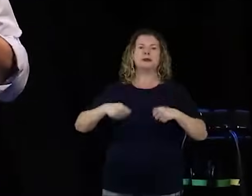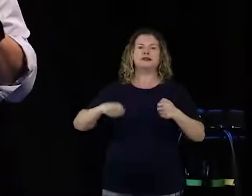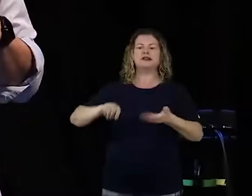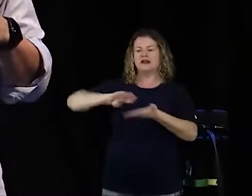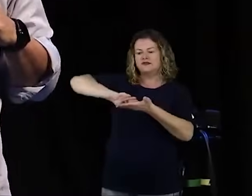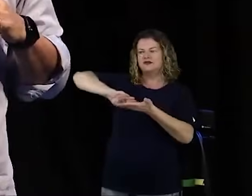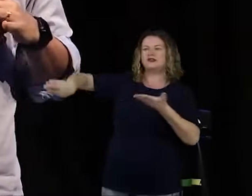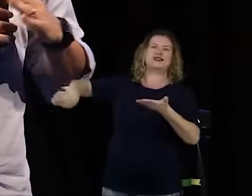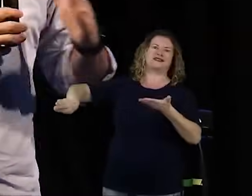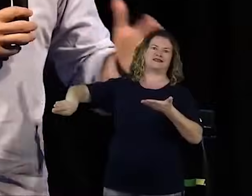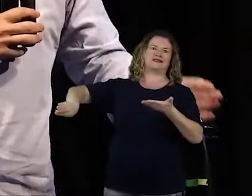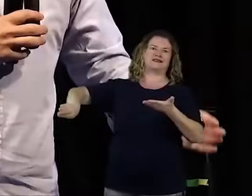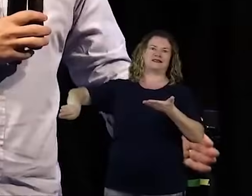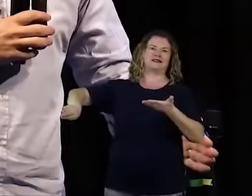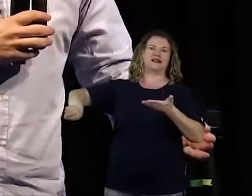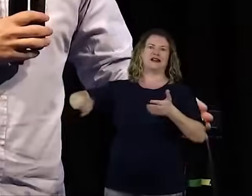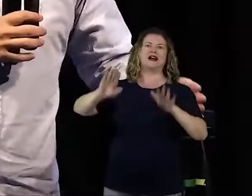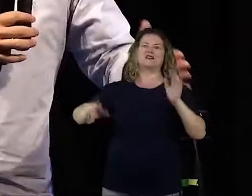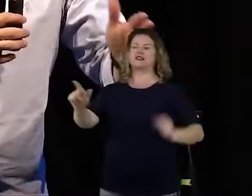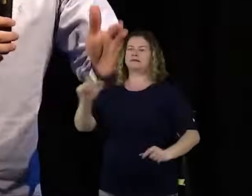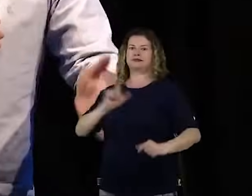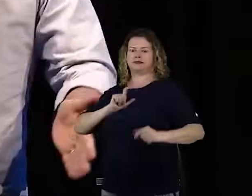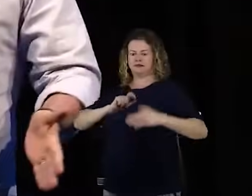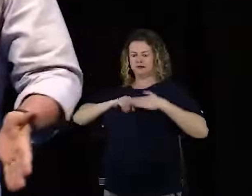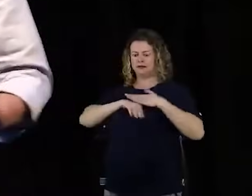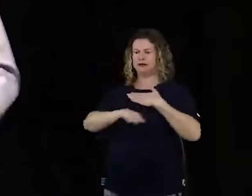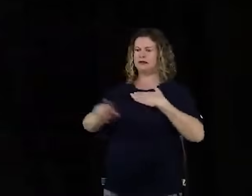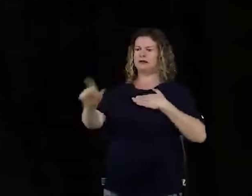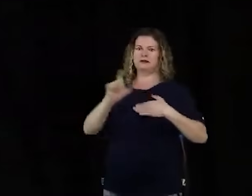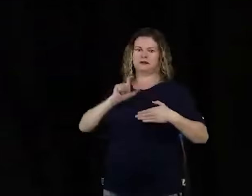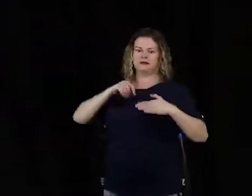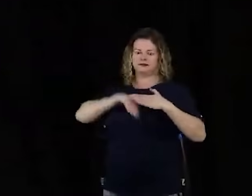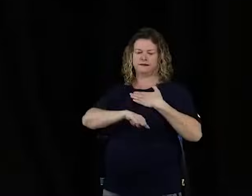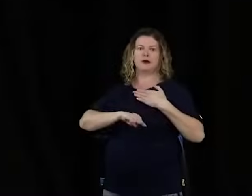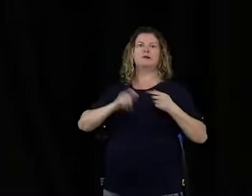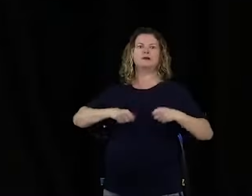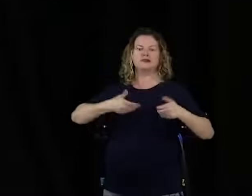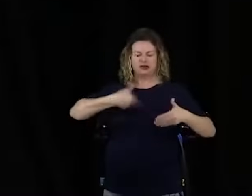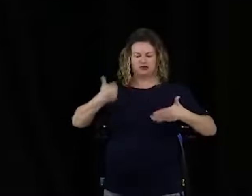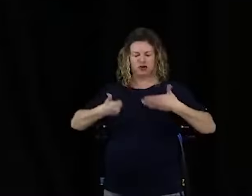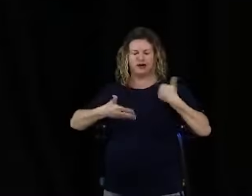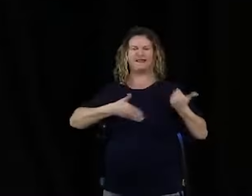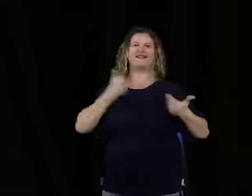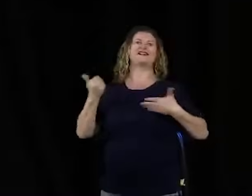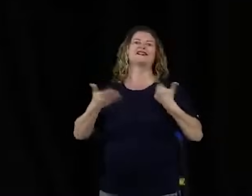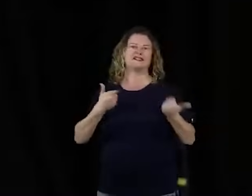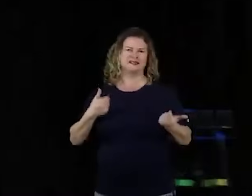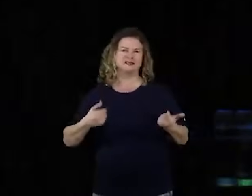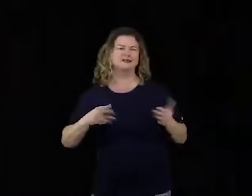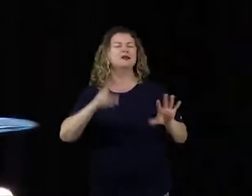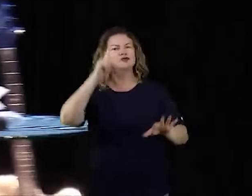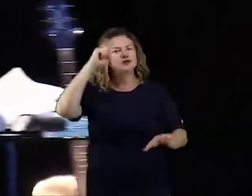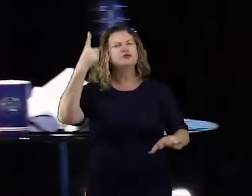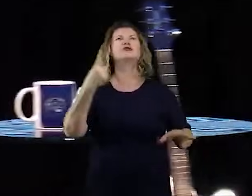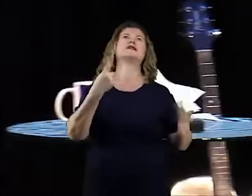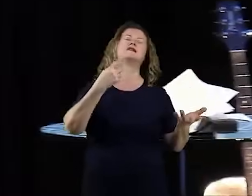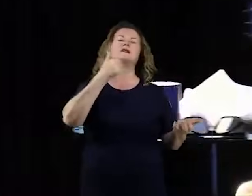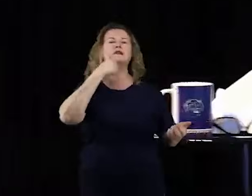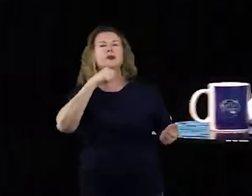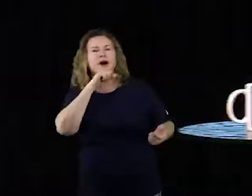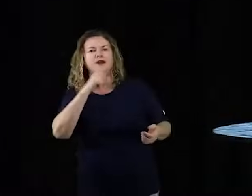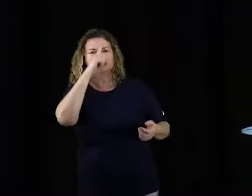ensinamos aqui normalmente Dia das Mães fizemos no dia dos pais a chamada Bênção dos pais a gente até